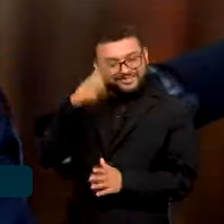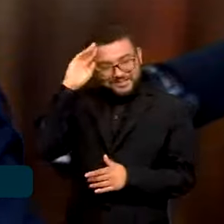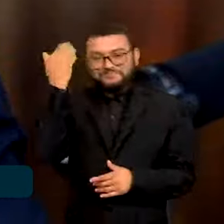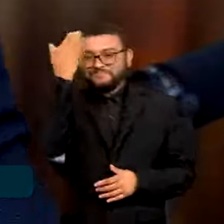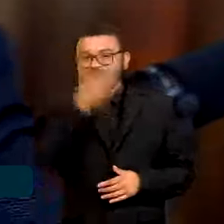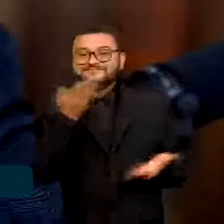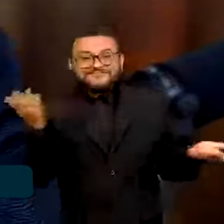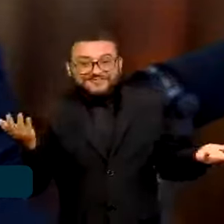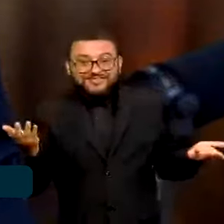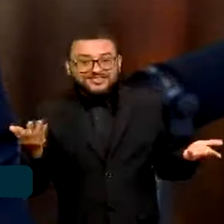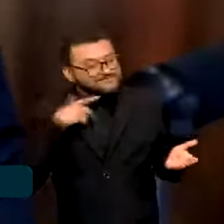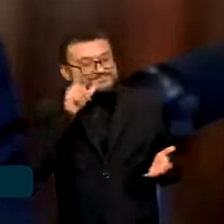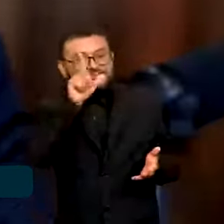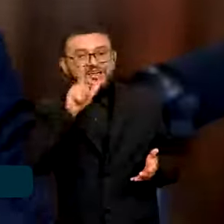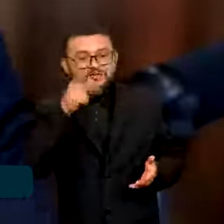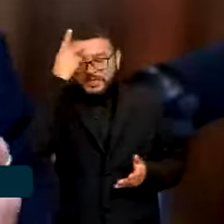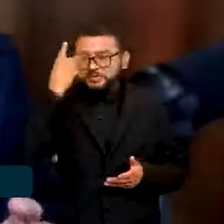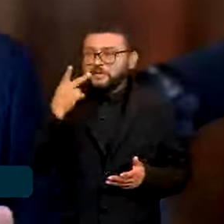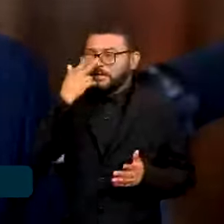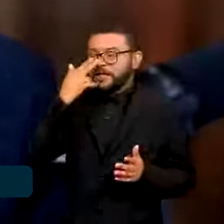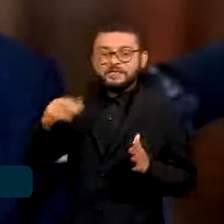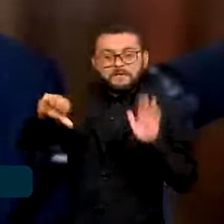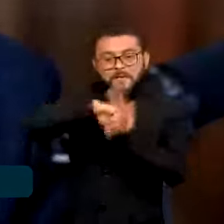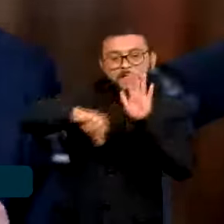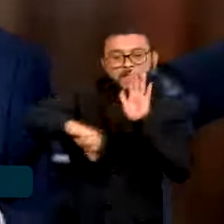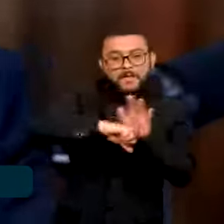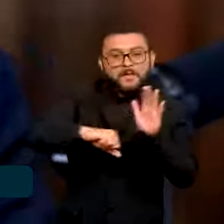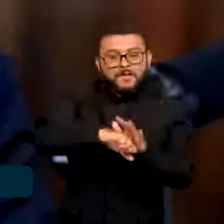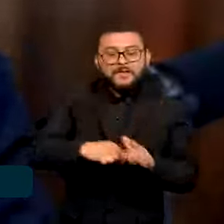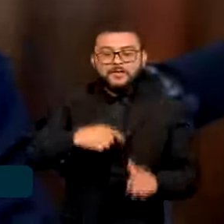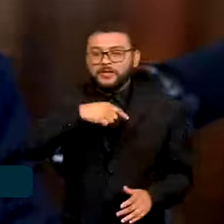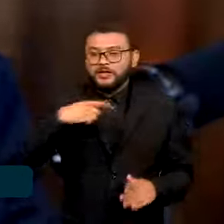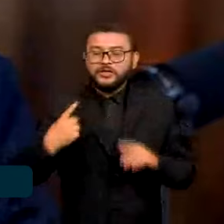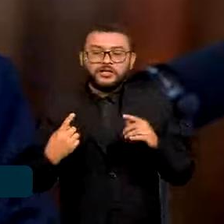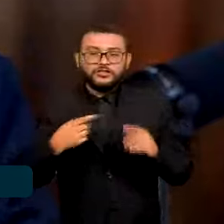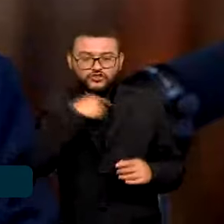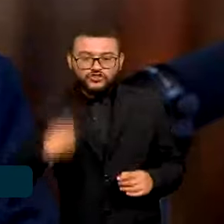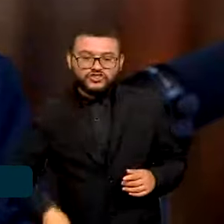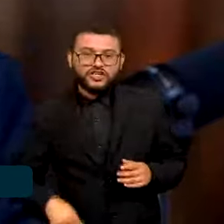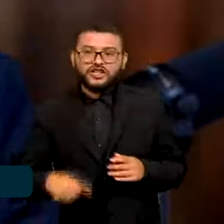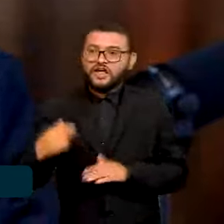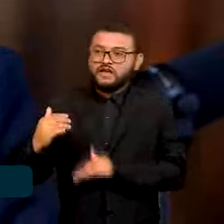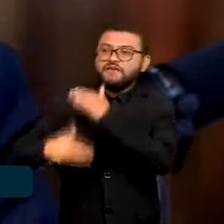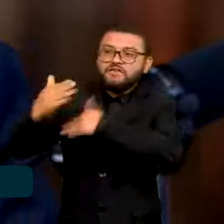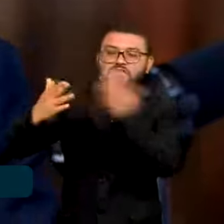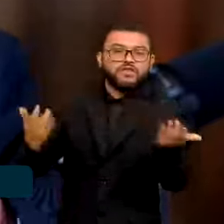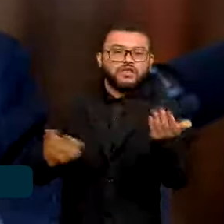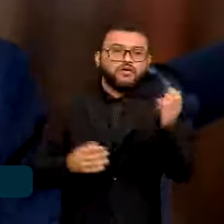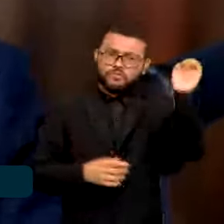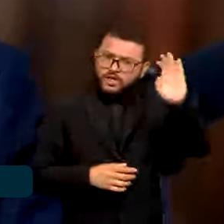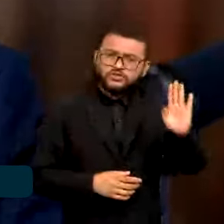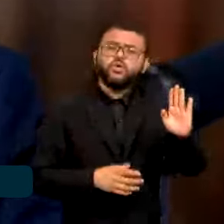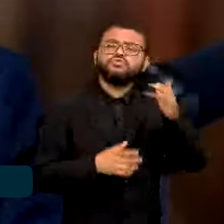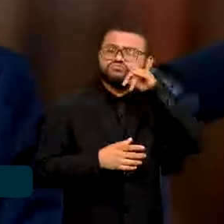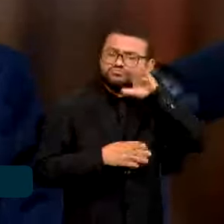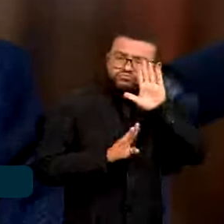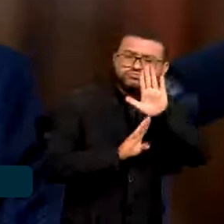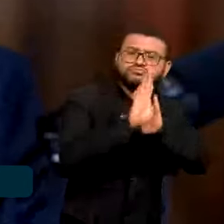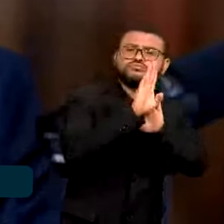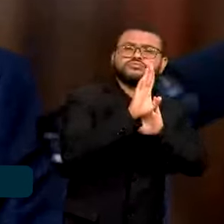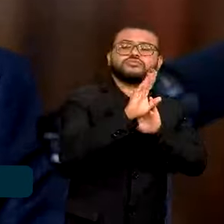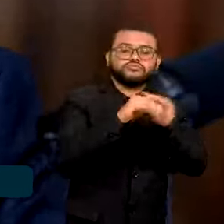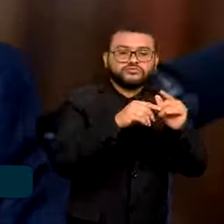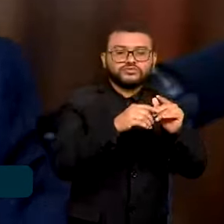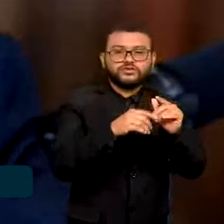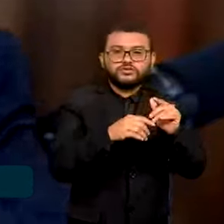pessimista: ah, mas a China não vai crescer, mas não sei o que, não vai crescer. O Brasil vai crescer. O Brasil vai crescer. Os dados que eu